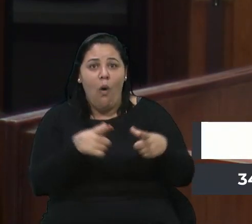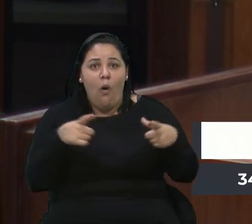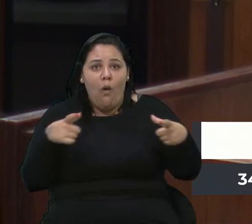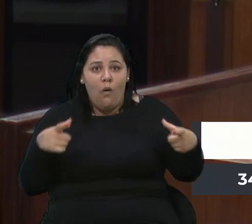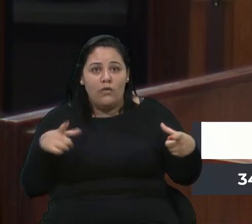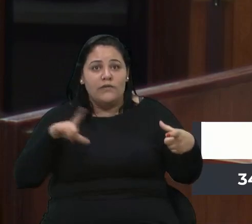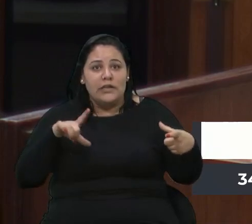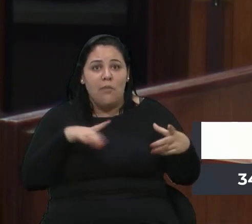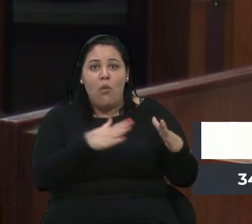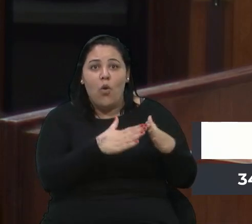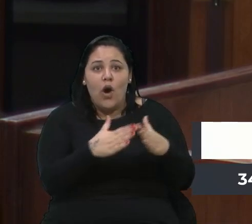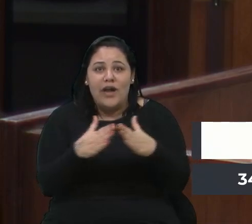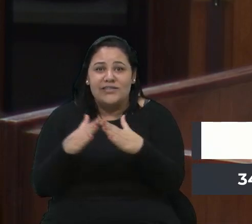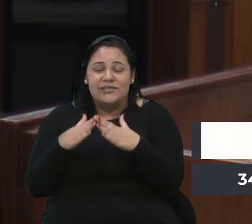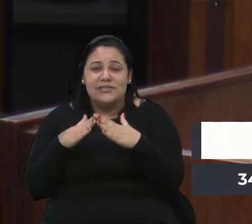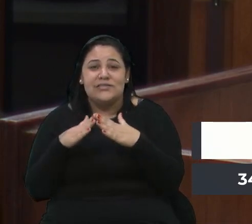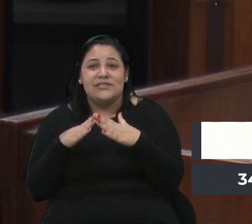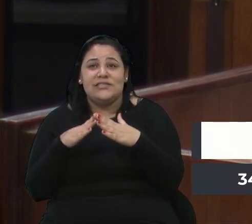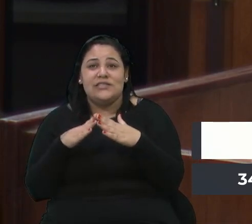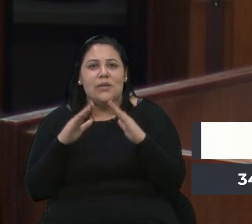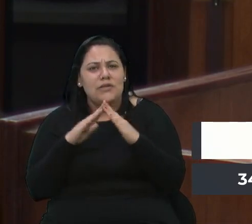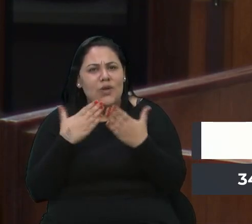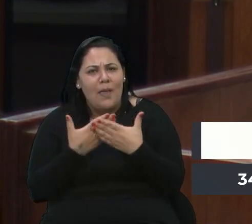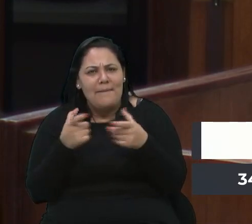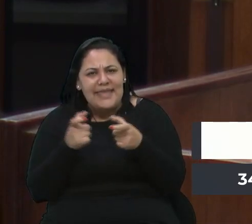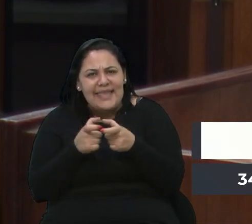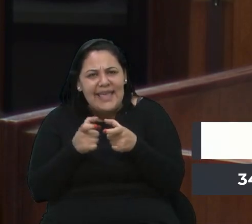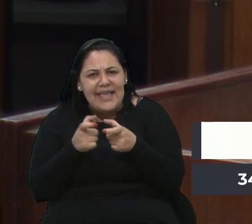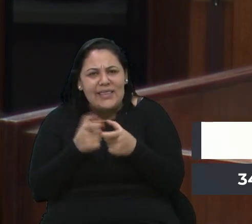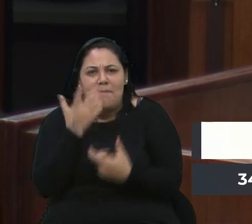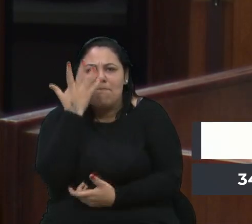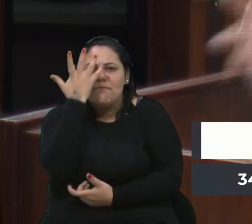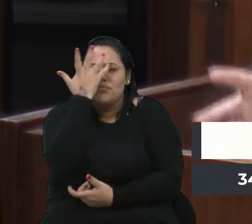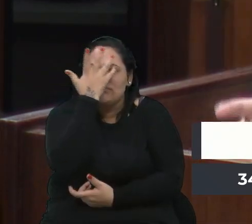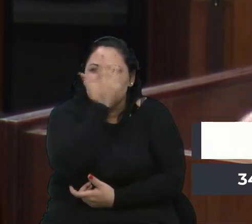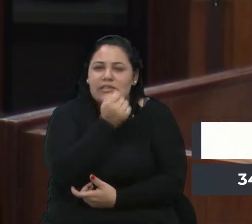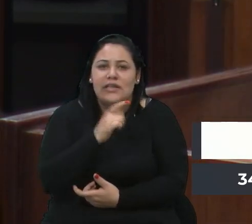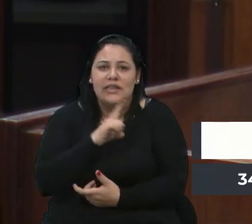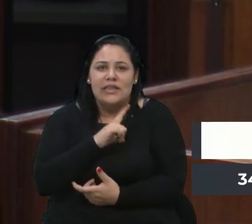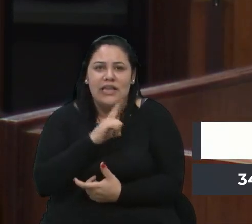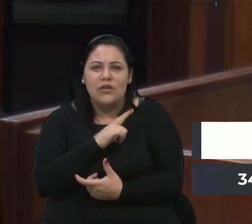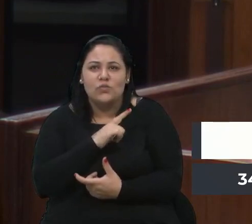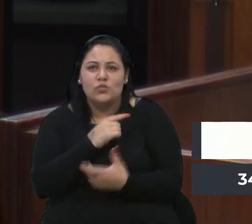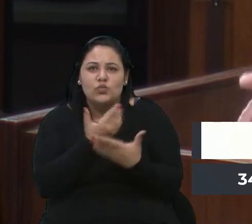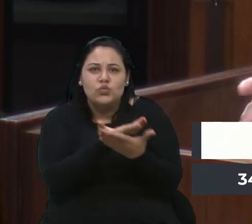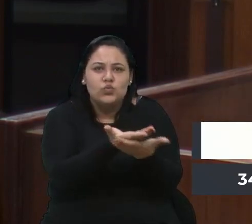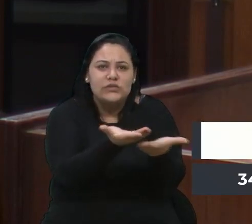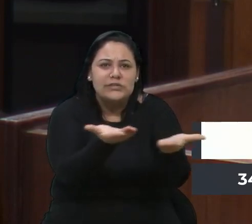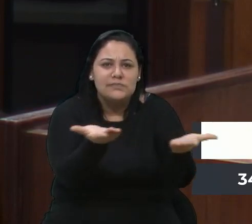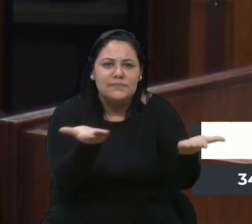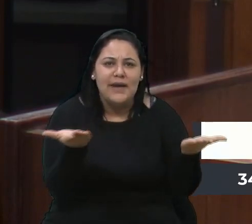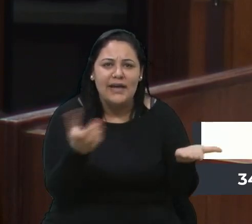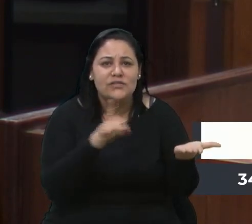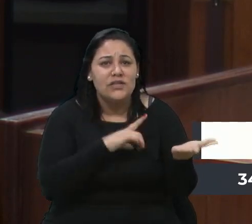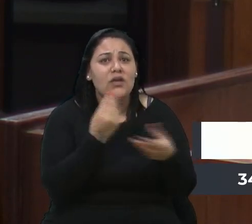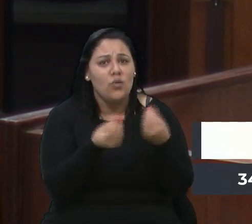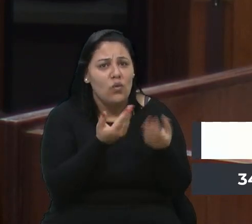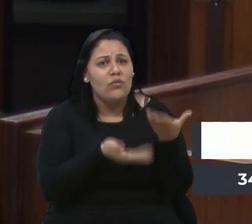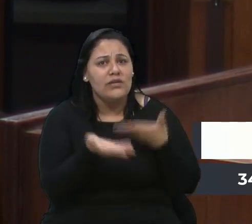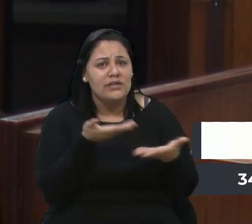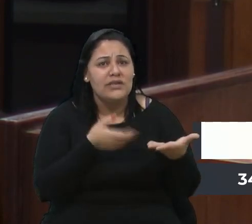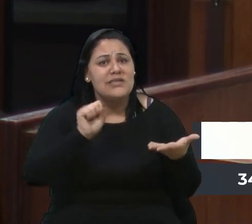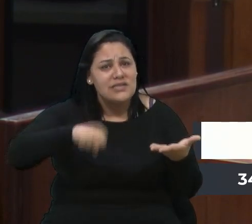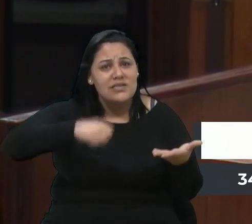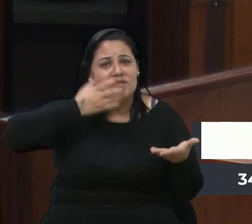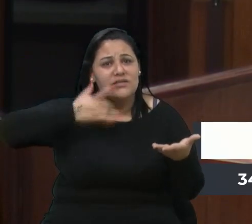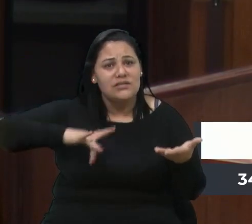escola pequena, é uma escola bonita, é uma escola, sabe, que tem um pátio, que tem condições de atender as crianças, e nós fomos